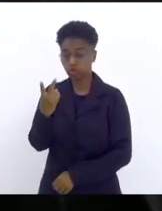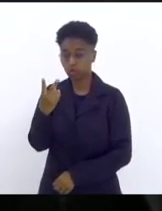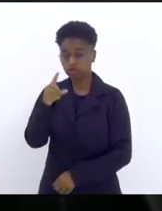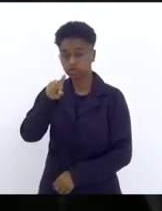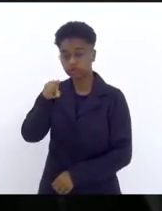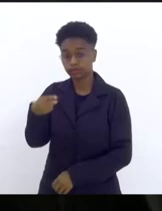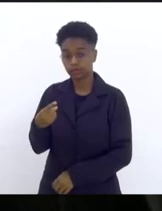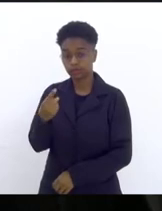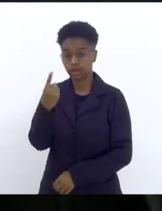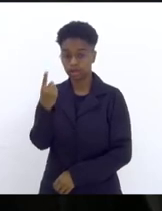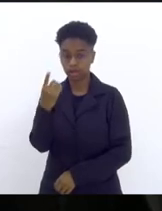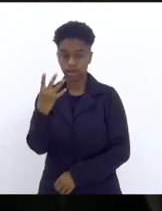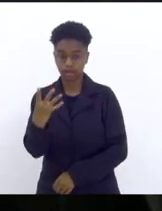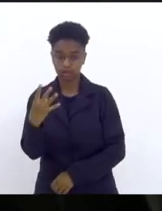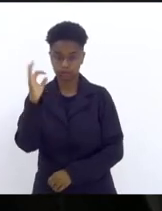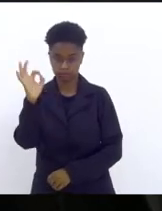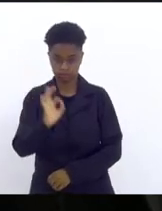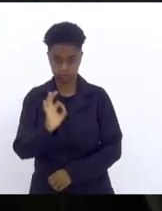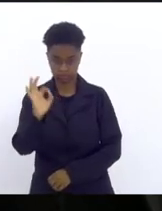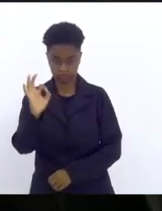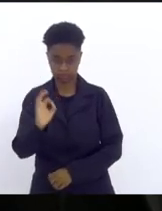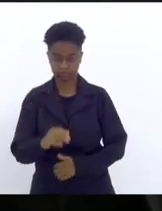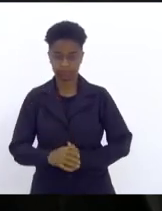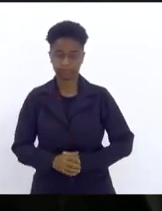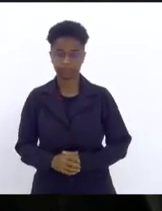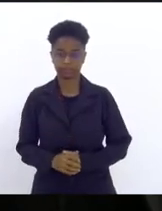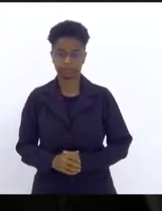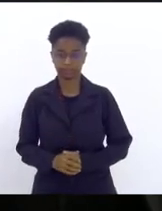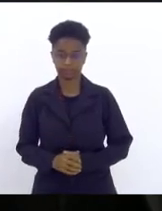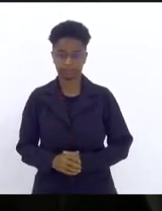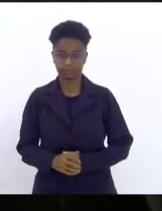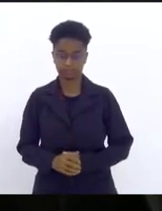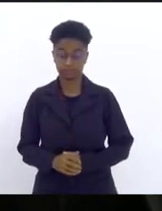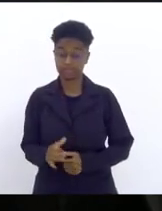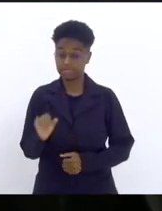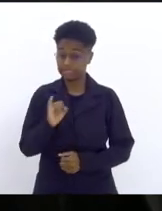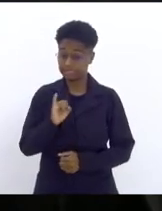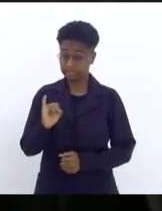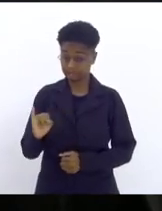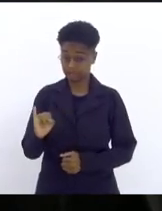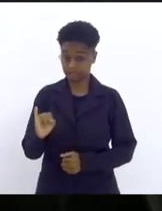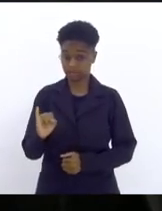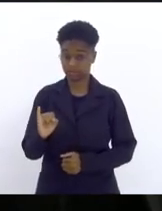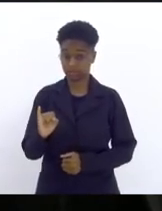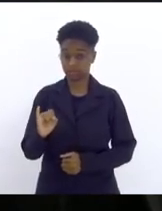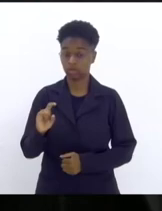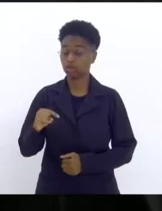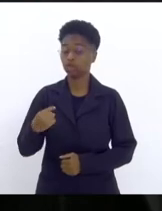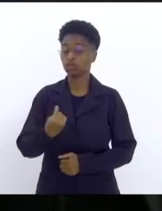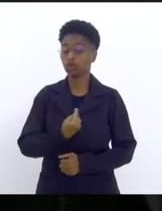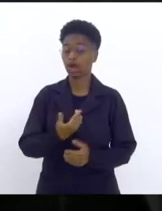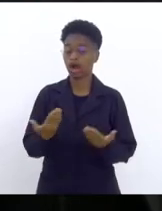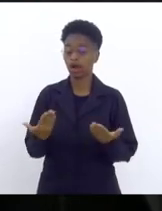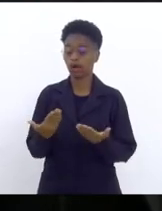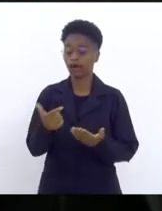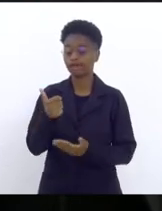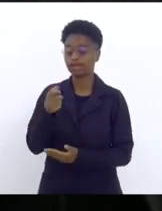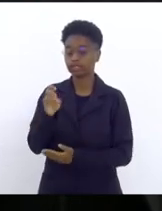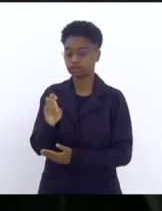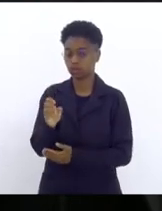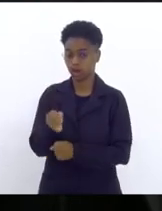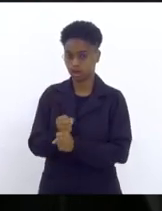2,14 por cento se nós viemos nos estamos nos últimos 25